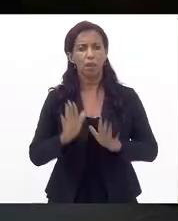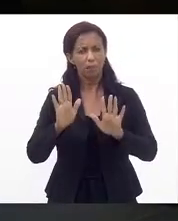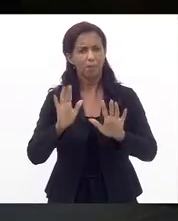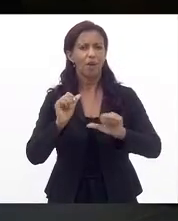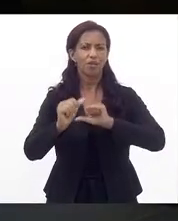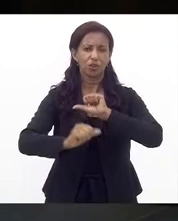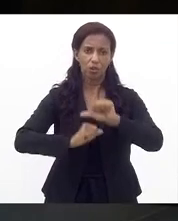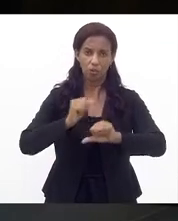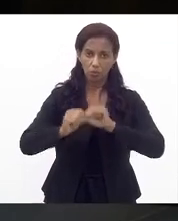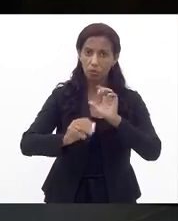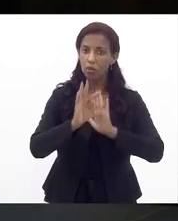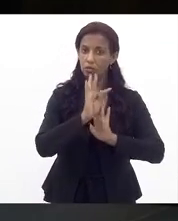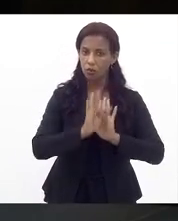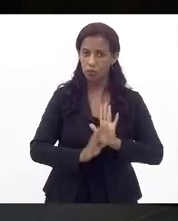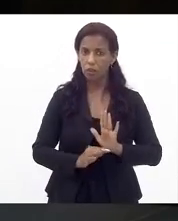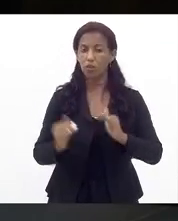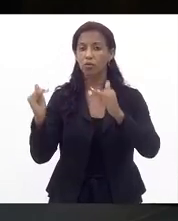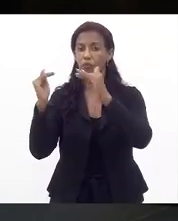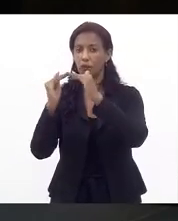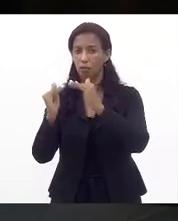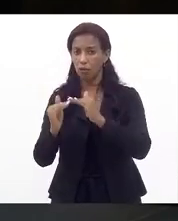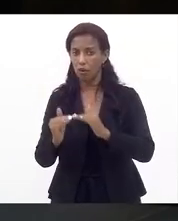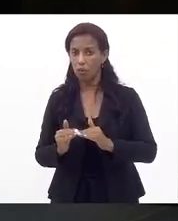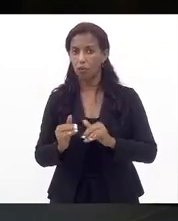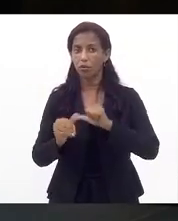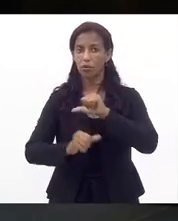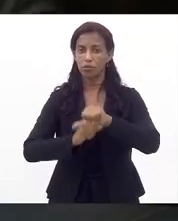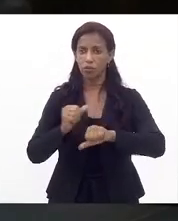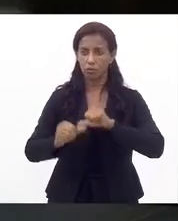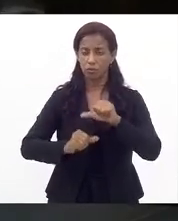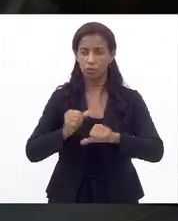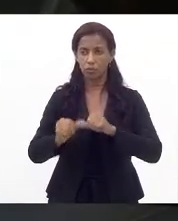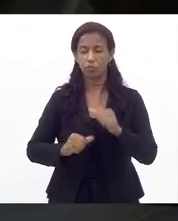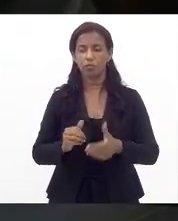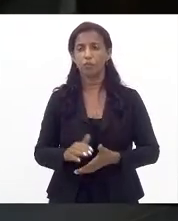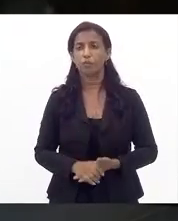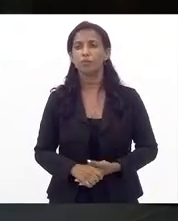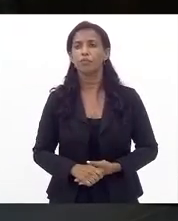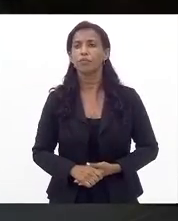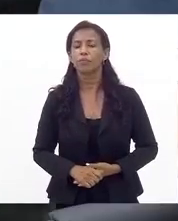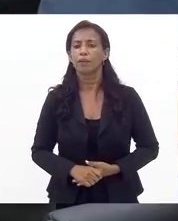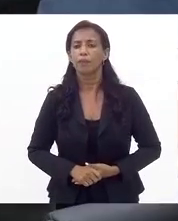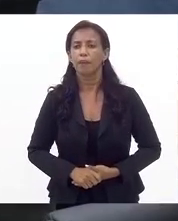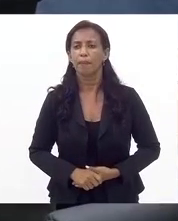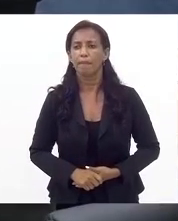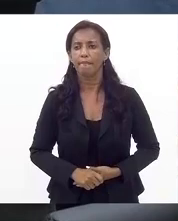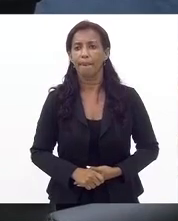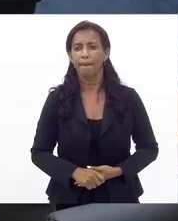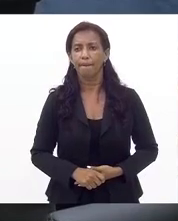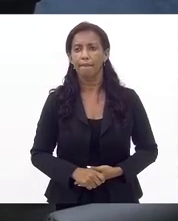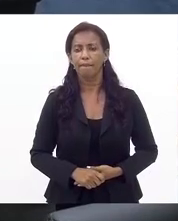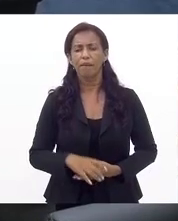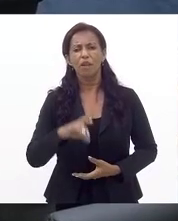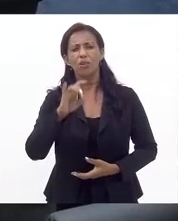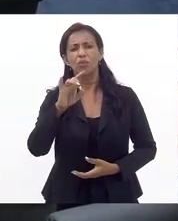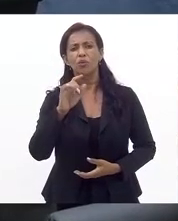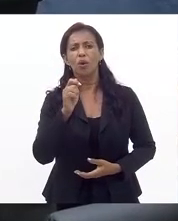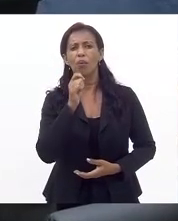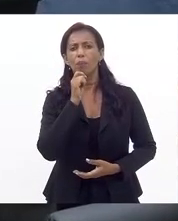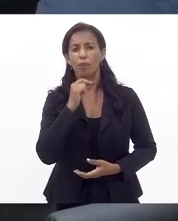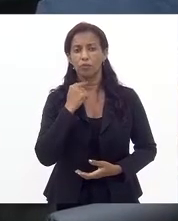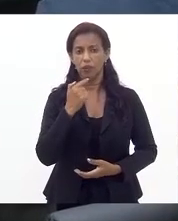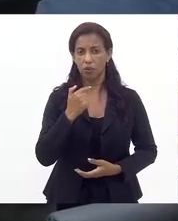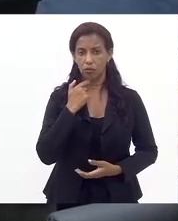já modificou tá um acordo a gente modificou você acha o Sérgio é só para não ter dúvida